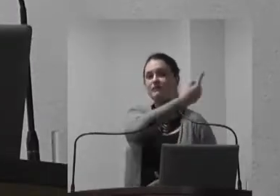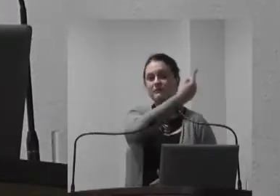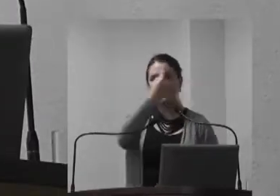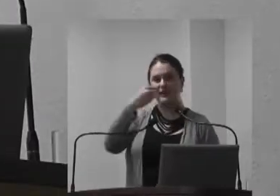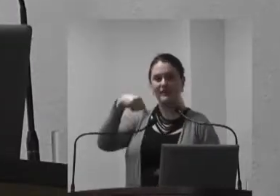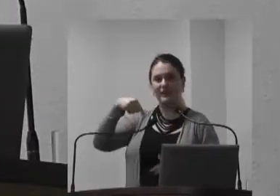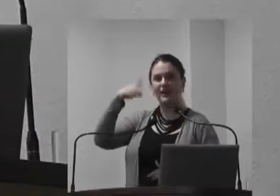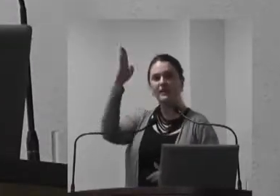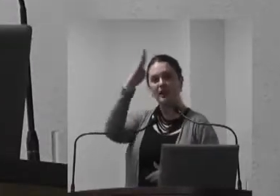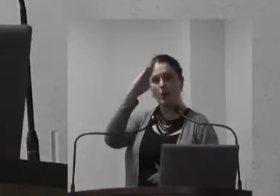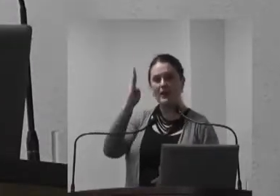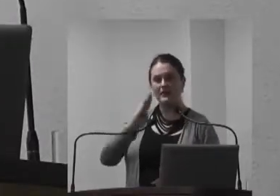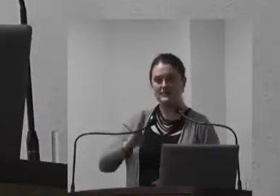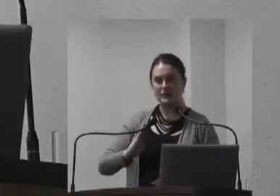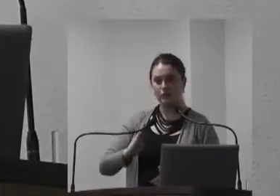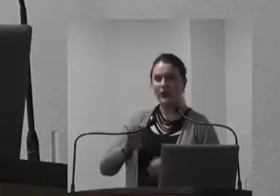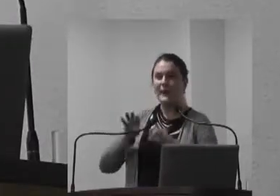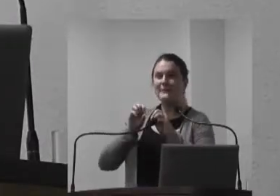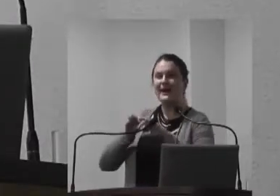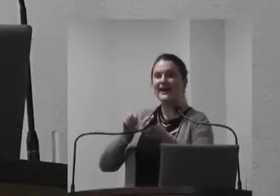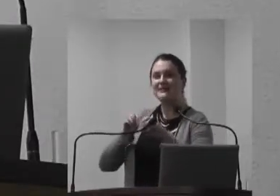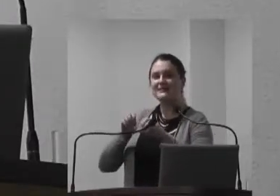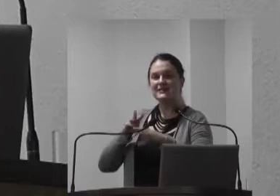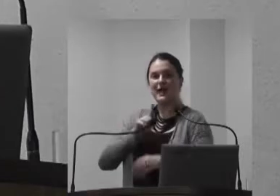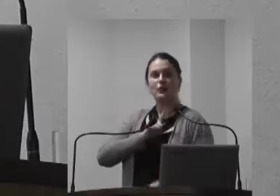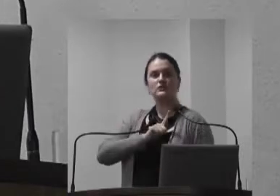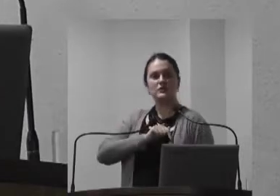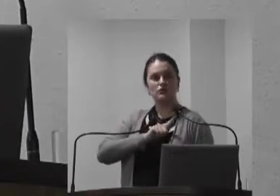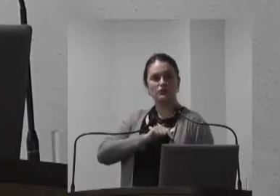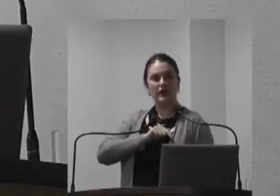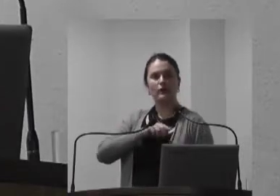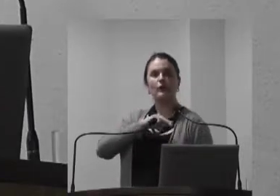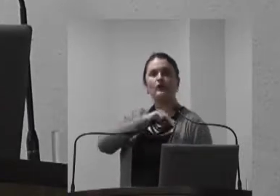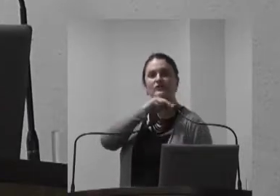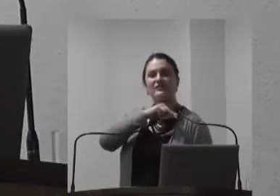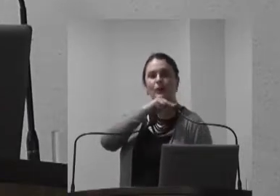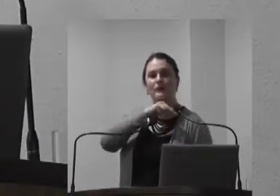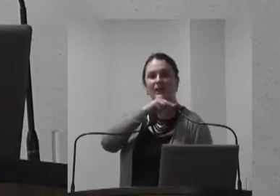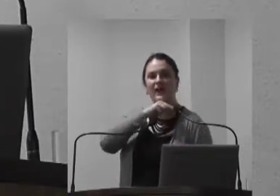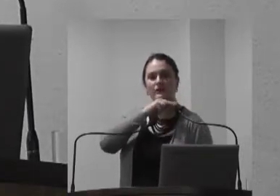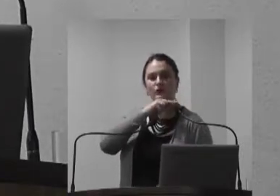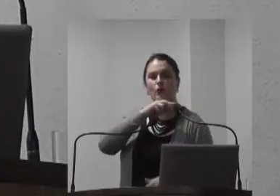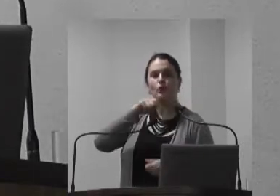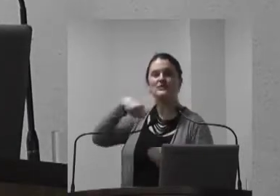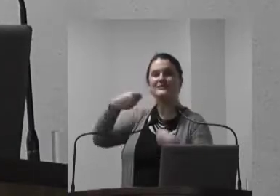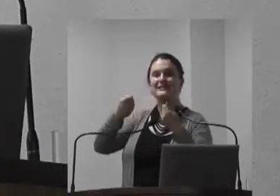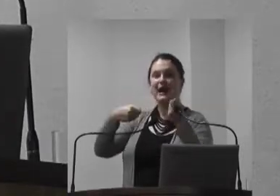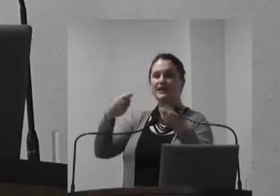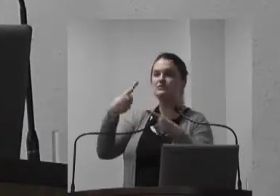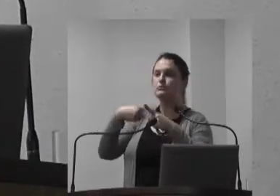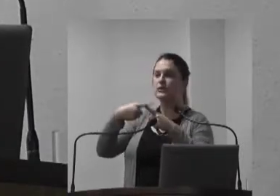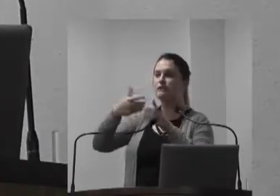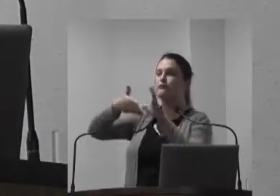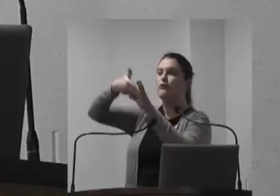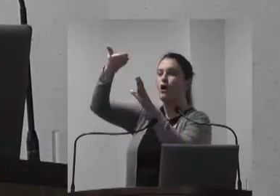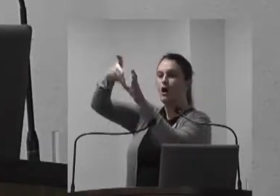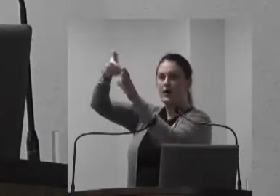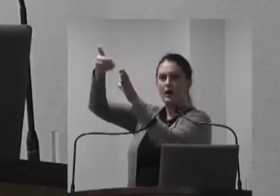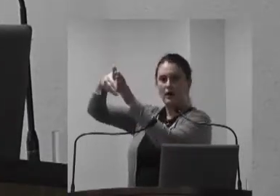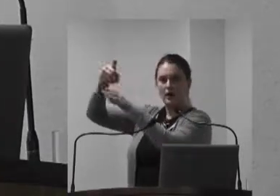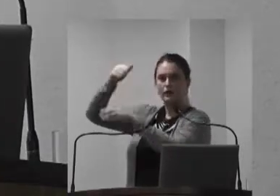Rouet vir até aqui ao Brasil para ensinar o seu genro e o seu neto os sinais,